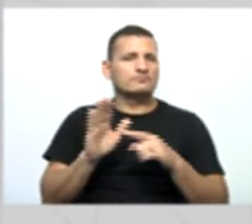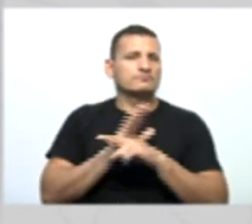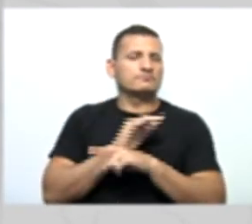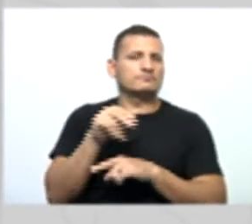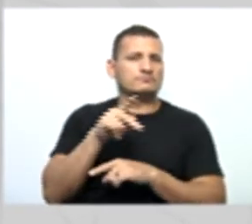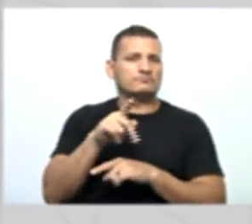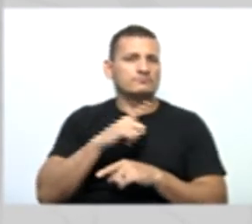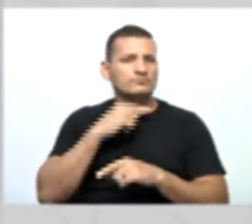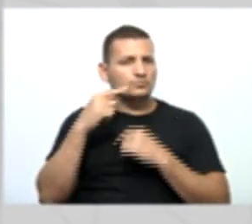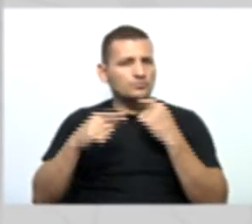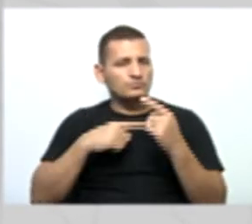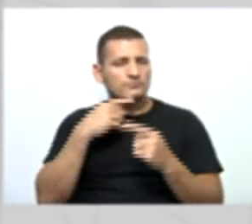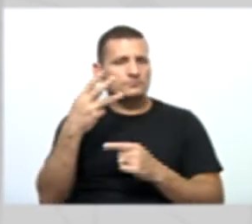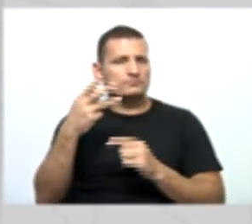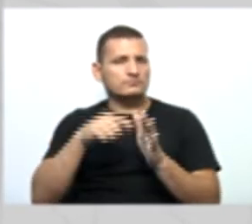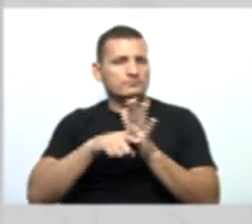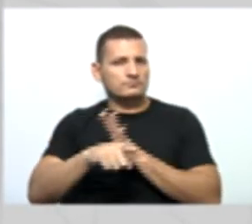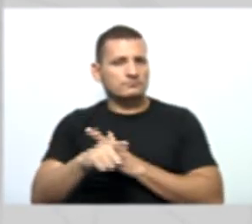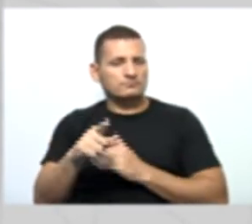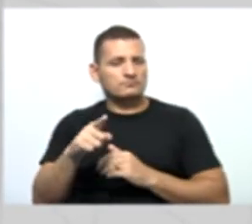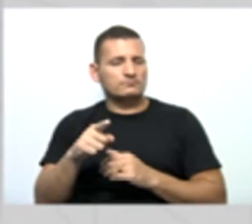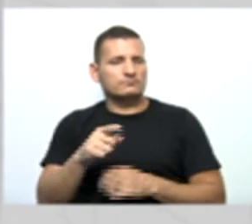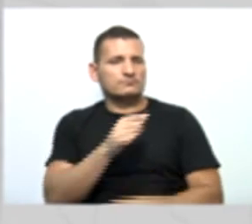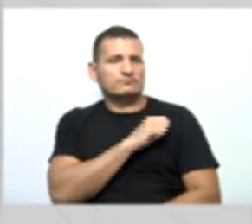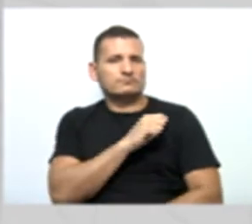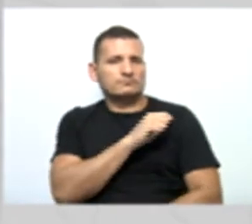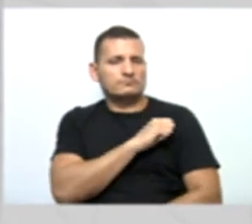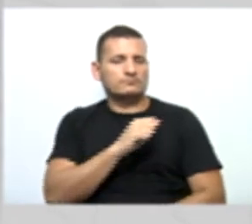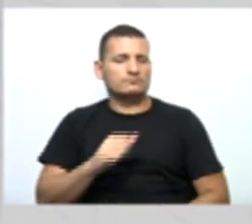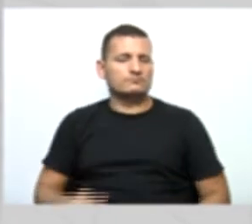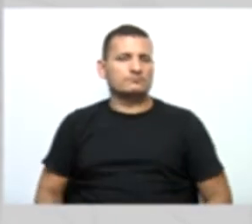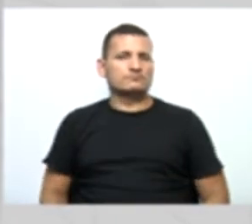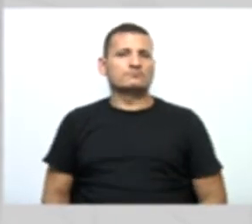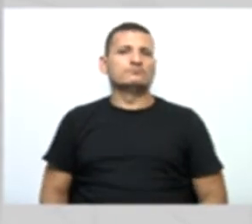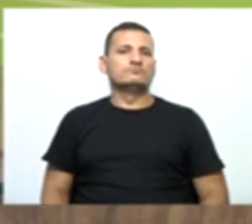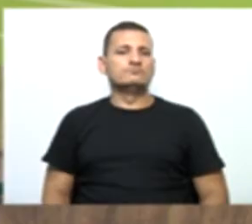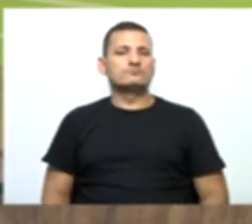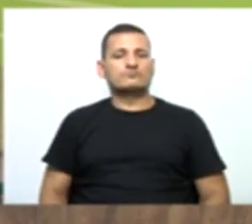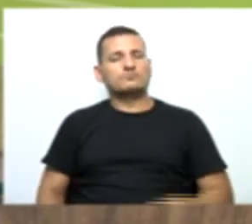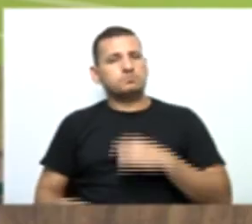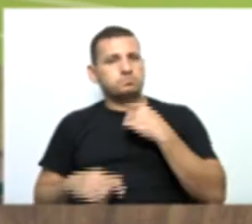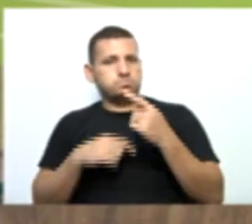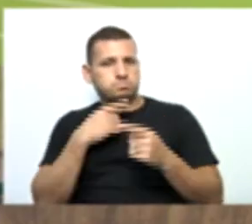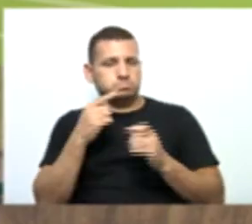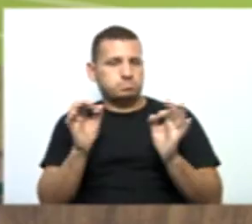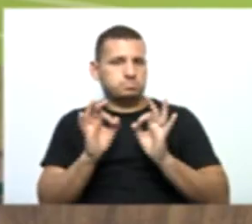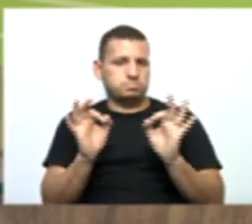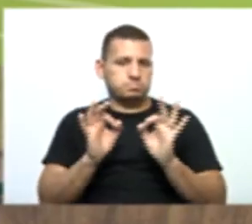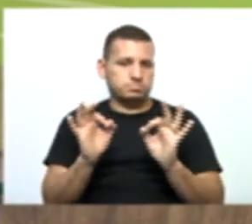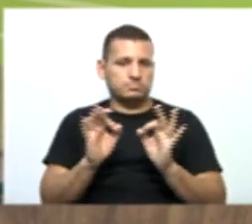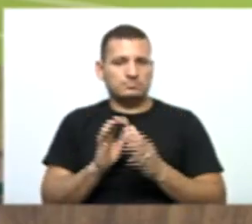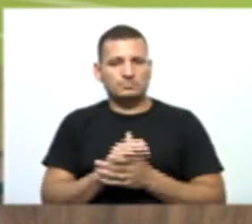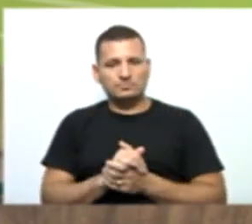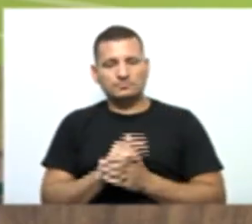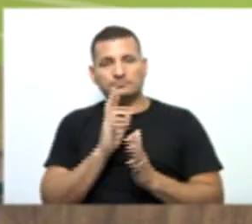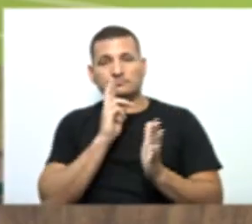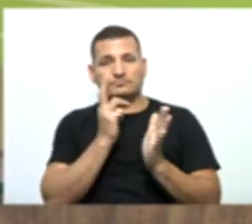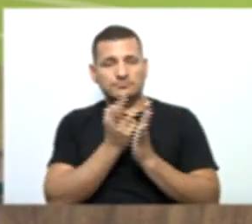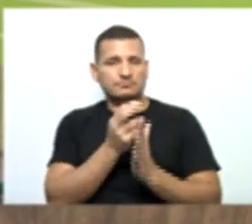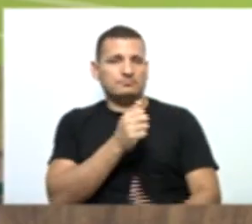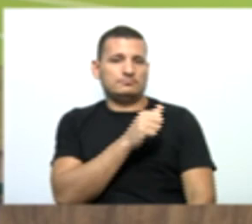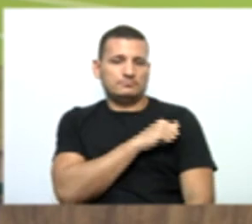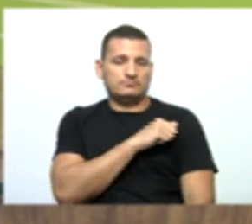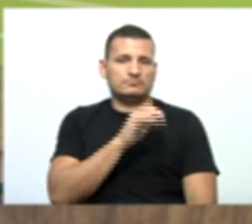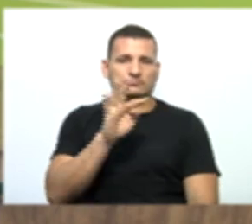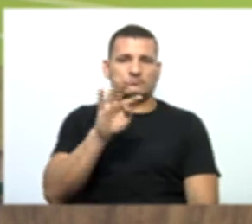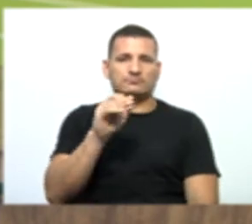aí em relação a essa questão 3 durante a explicação? Não surgiu nenhuma dúvida e a resposta da aluna Tainara